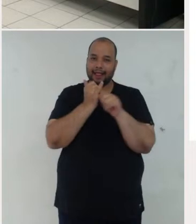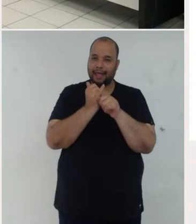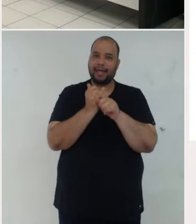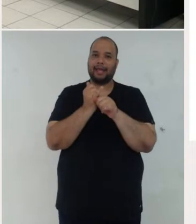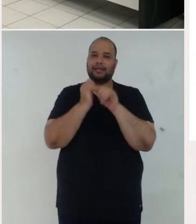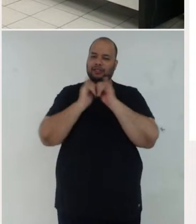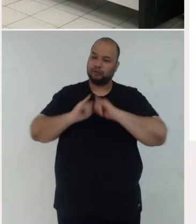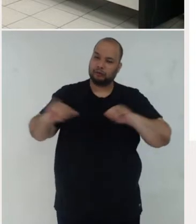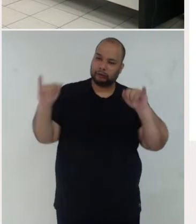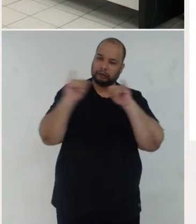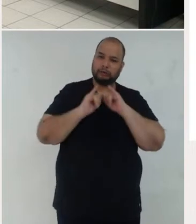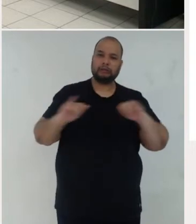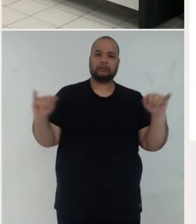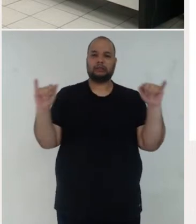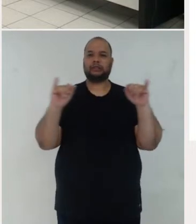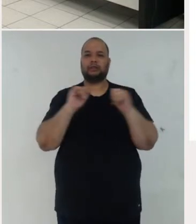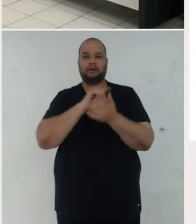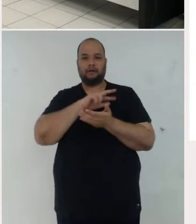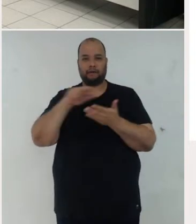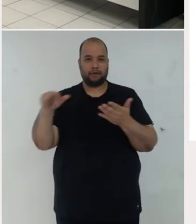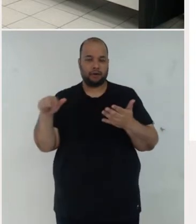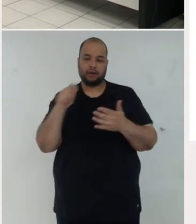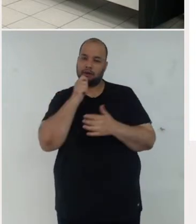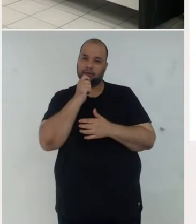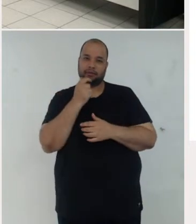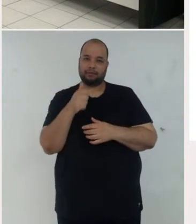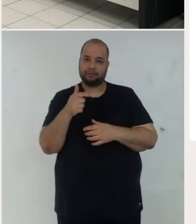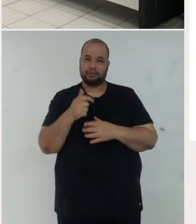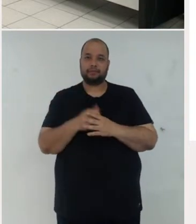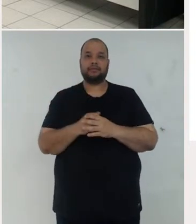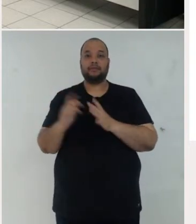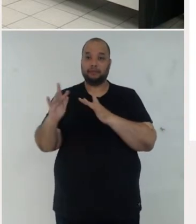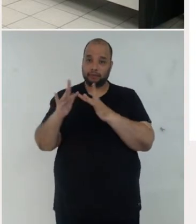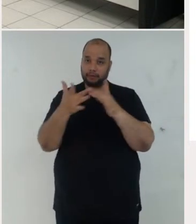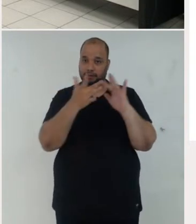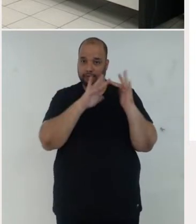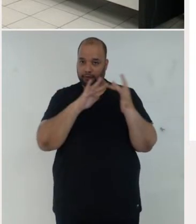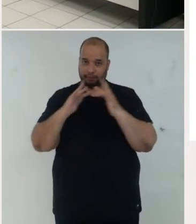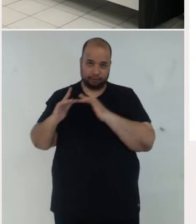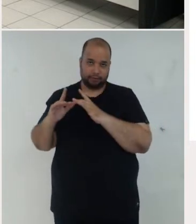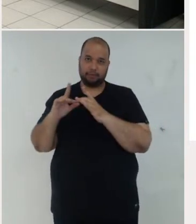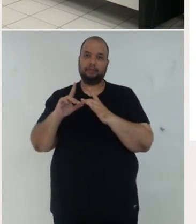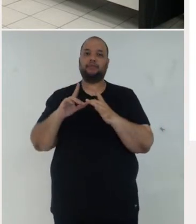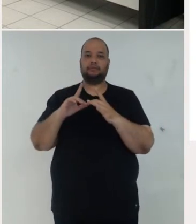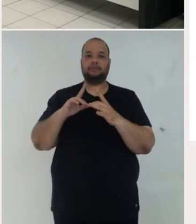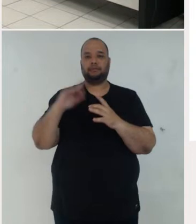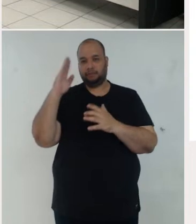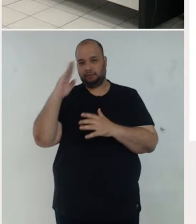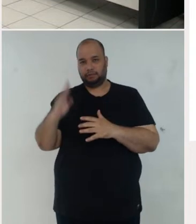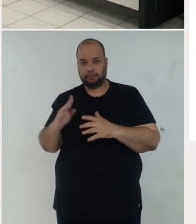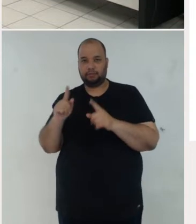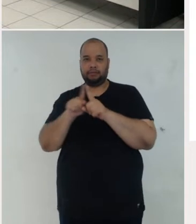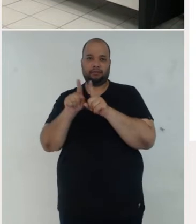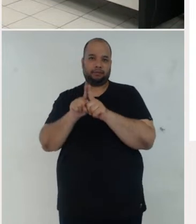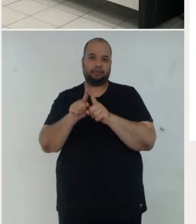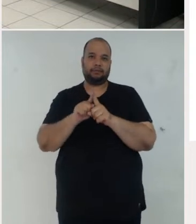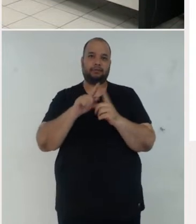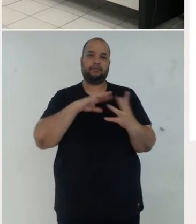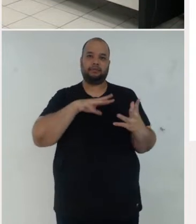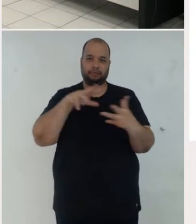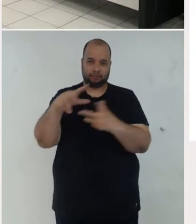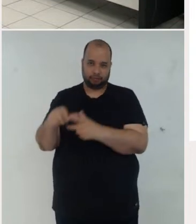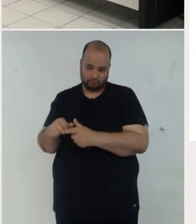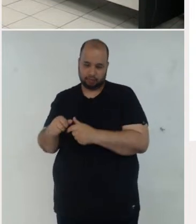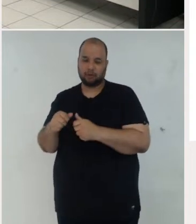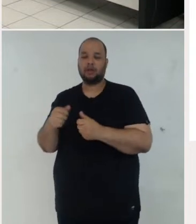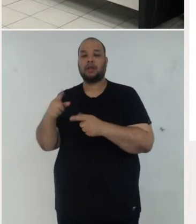da divulgação pela internet, e os contatos nacionais e internacionais que começaram a se estabelecer